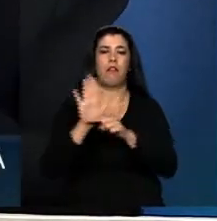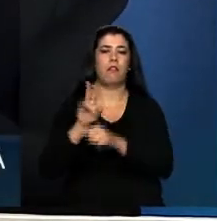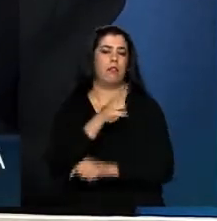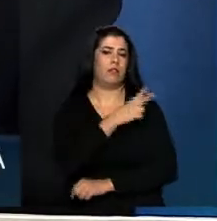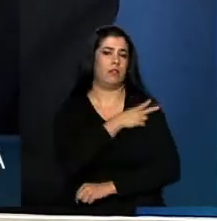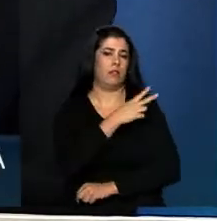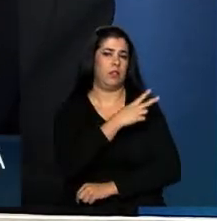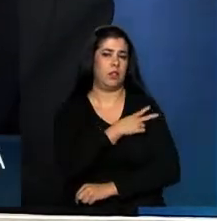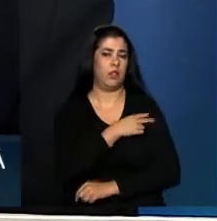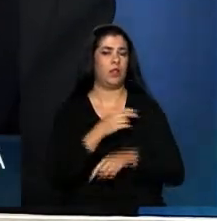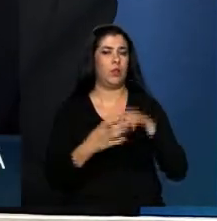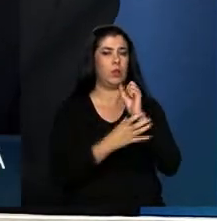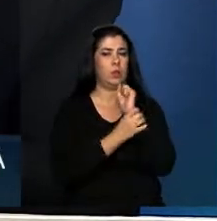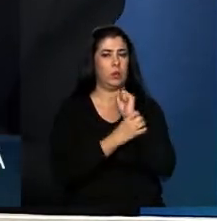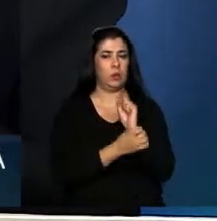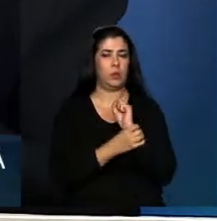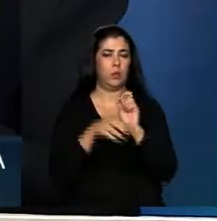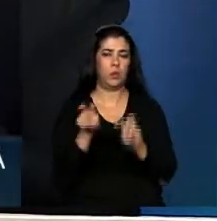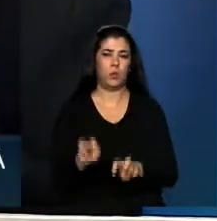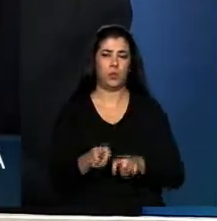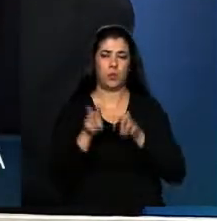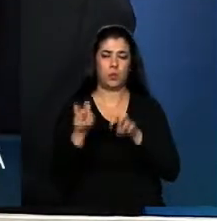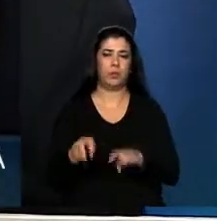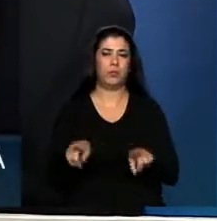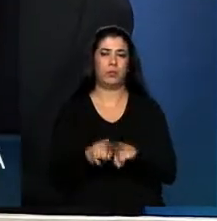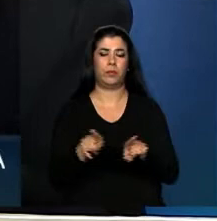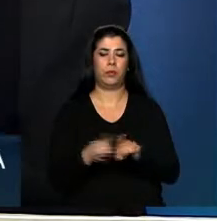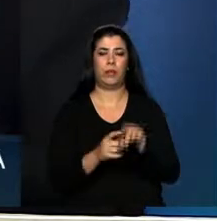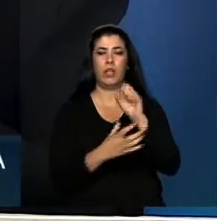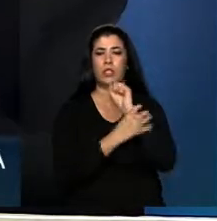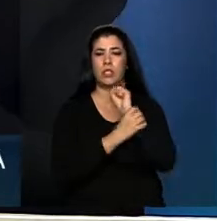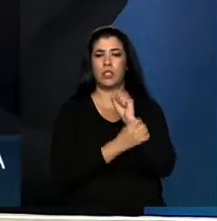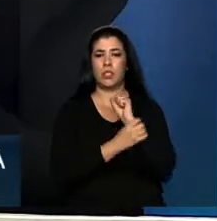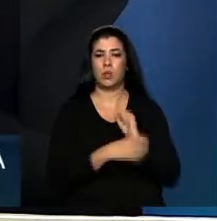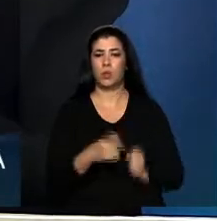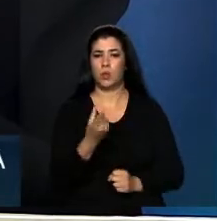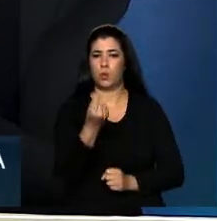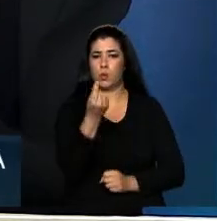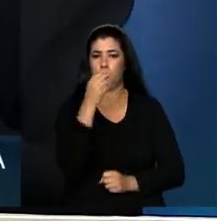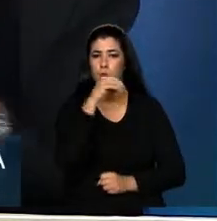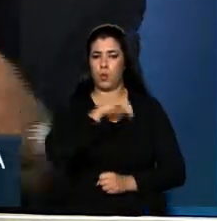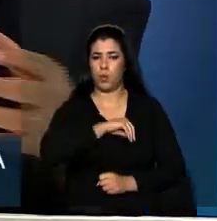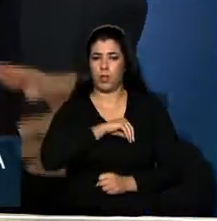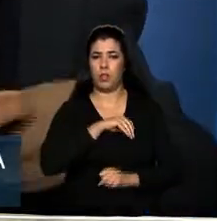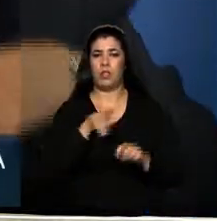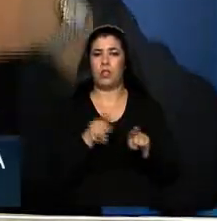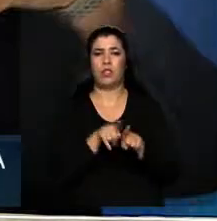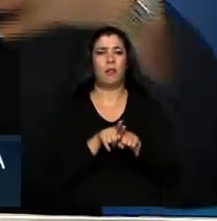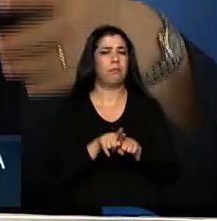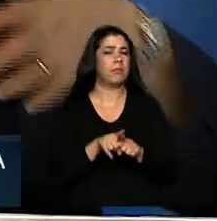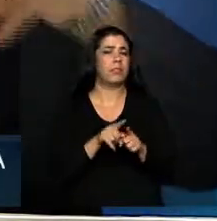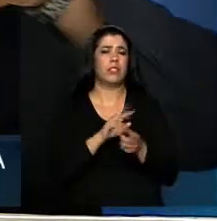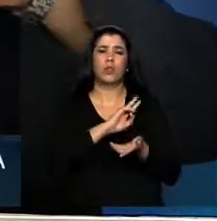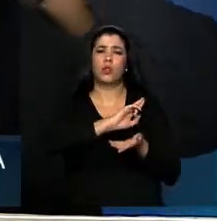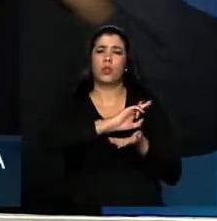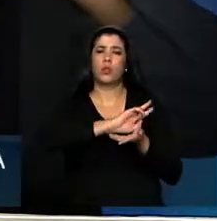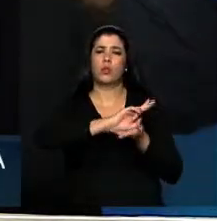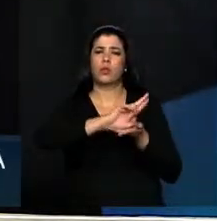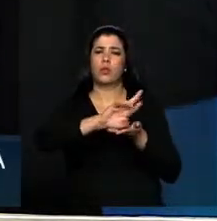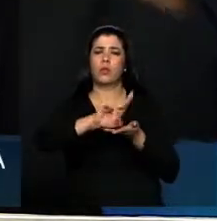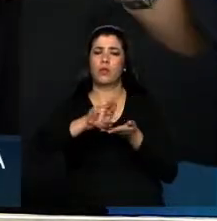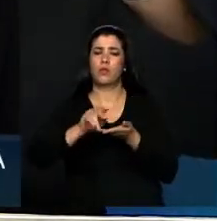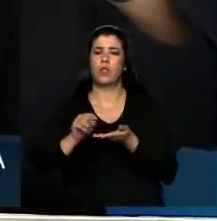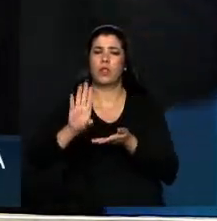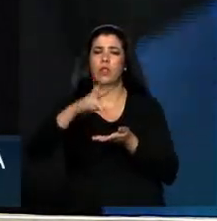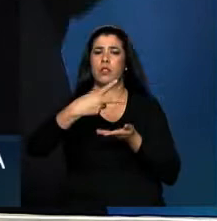técnica, seguro agrícola, seguro renda, enfim, todos os componentes